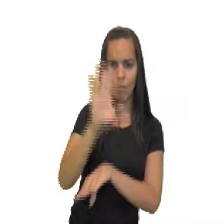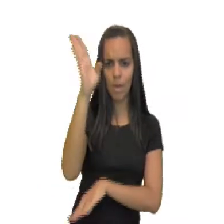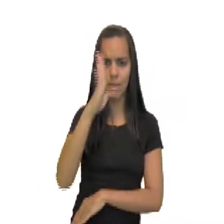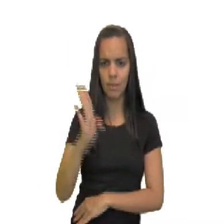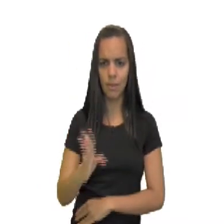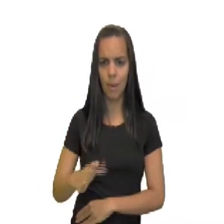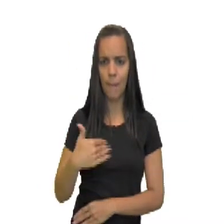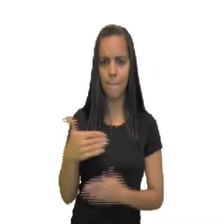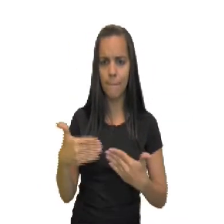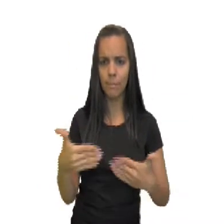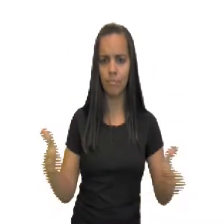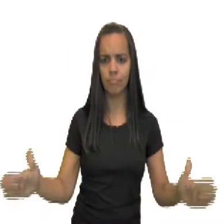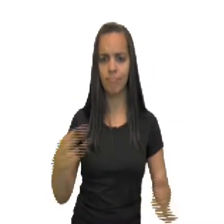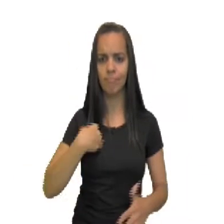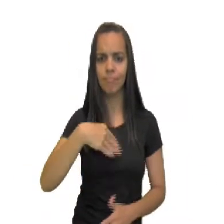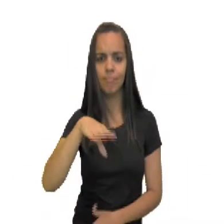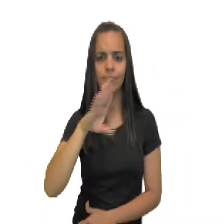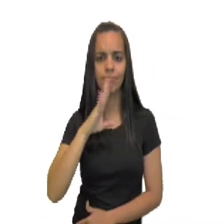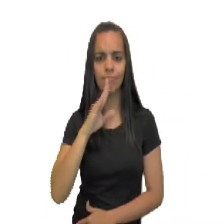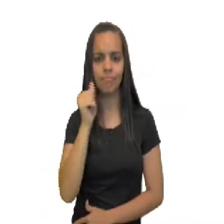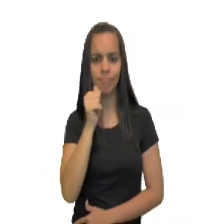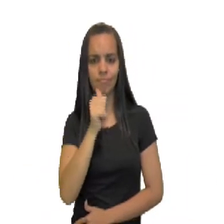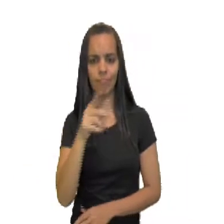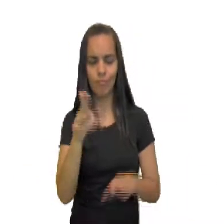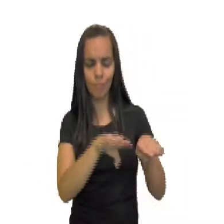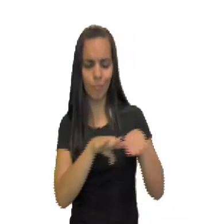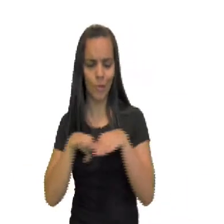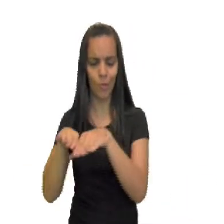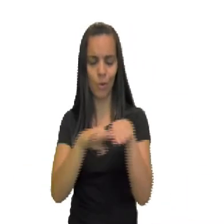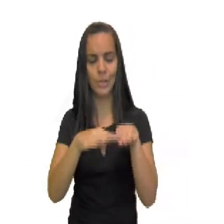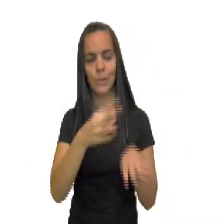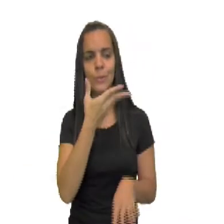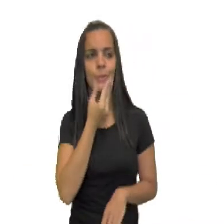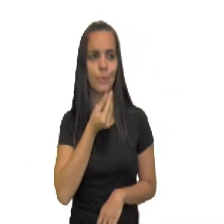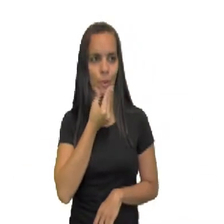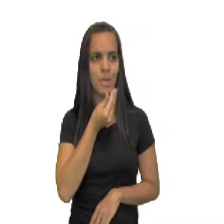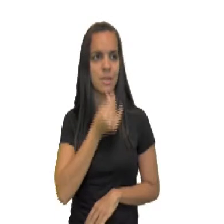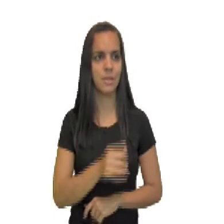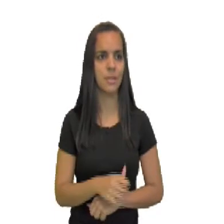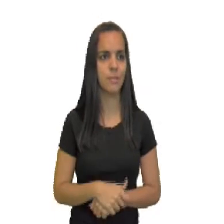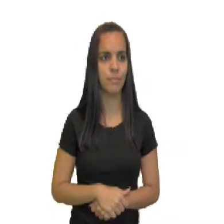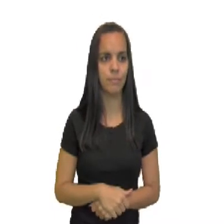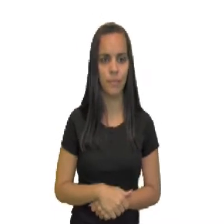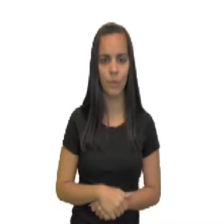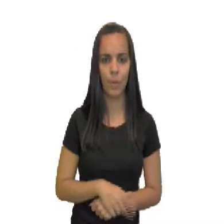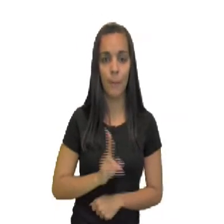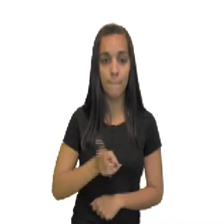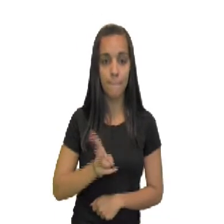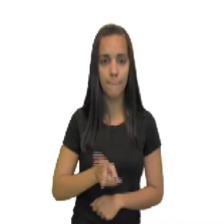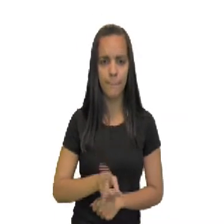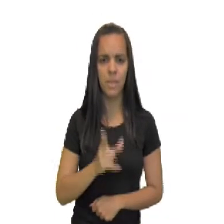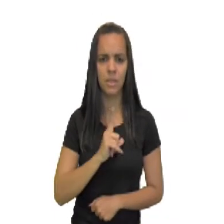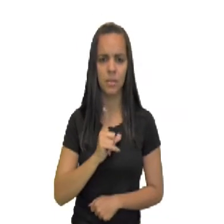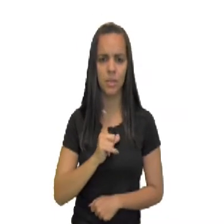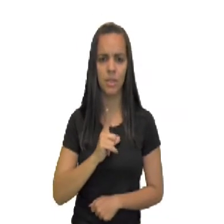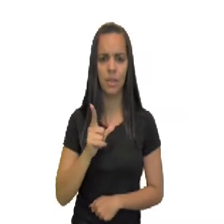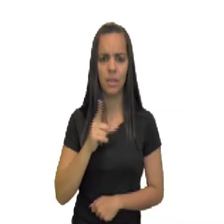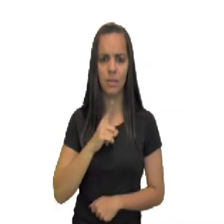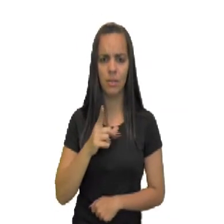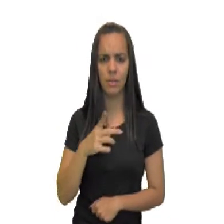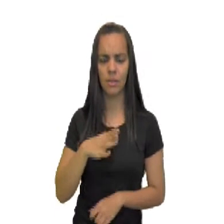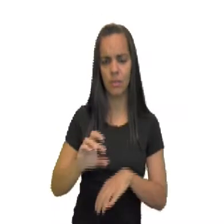Constituição brasileira passa a reconhecer as mulheres como iguais aos homens, mesmo que o preâmbulo